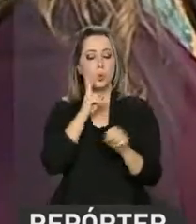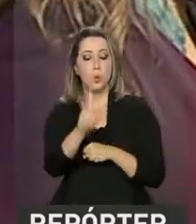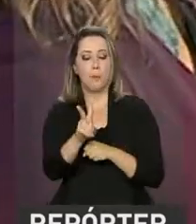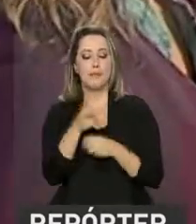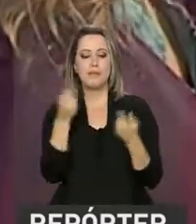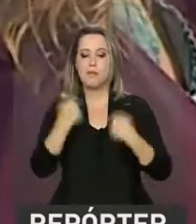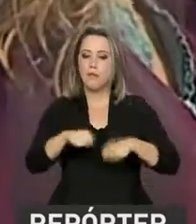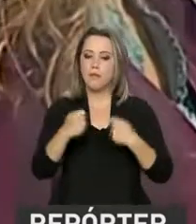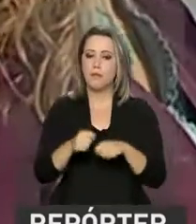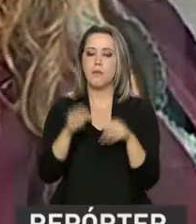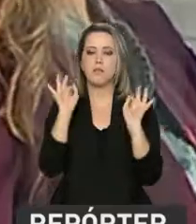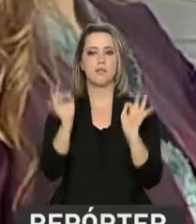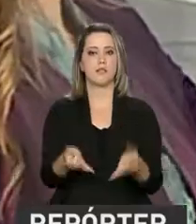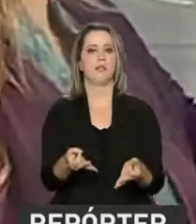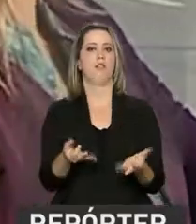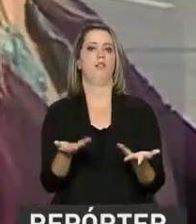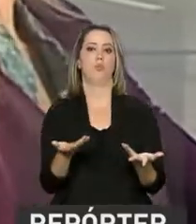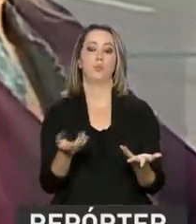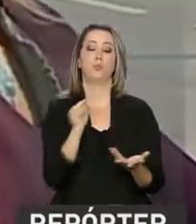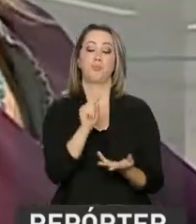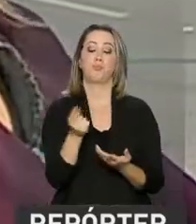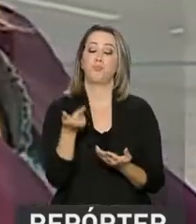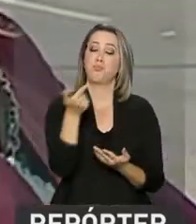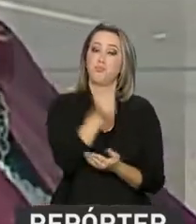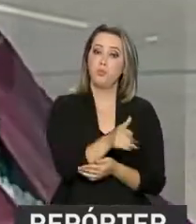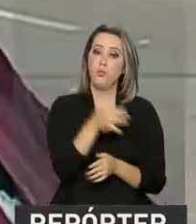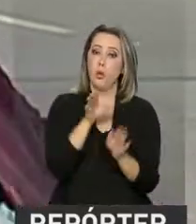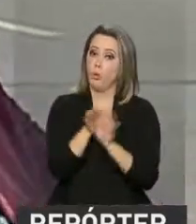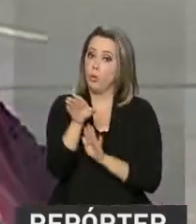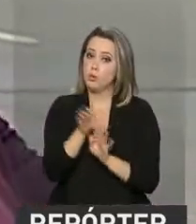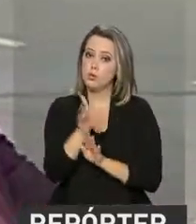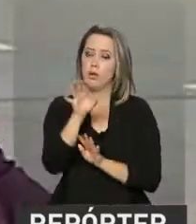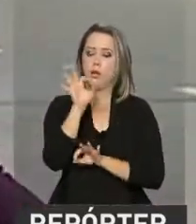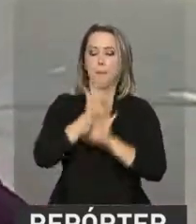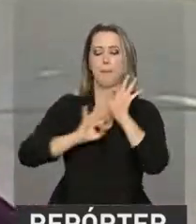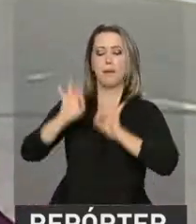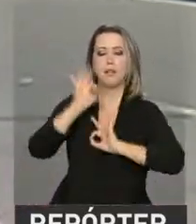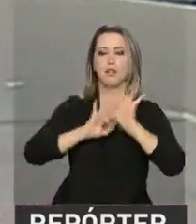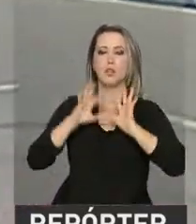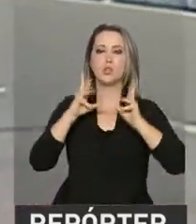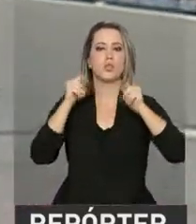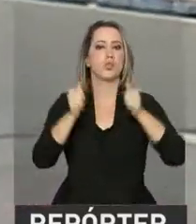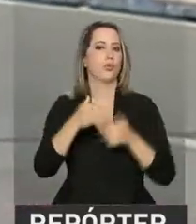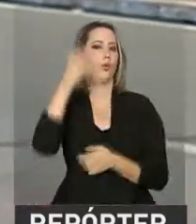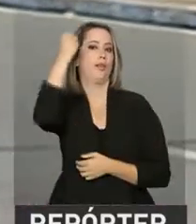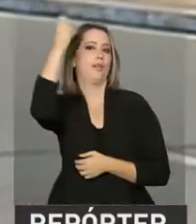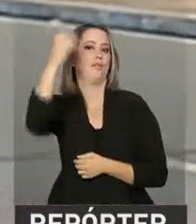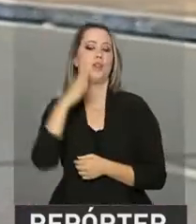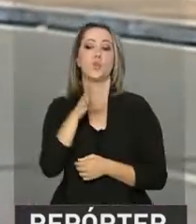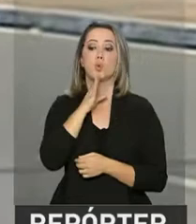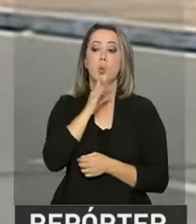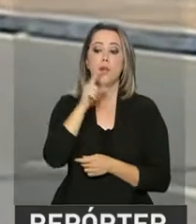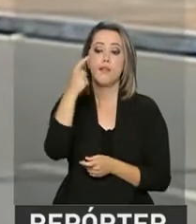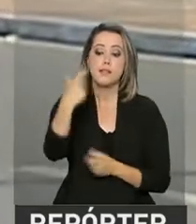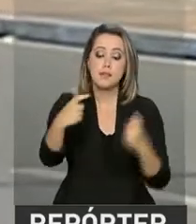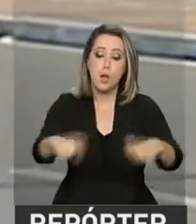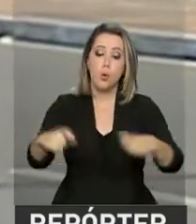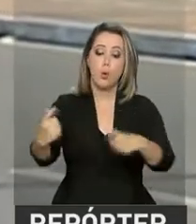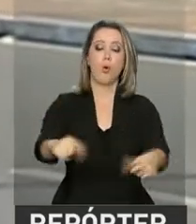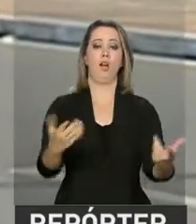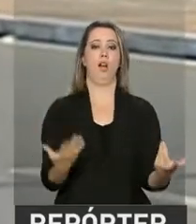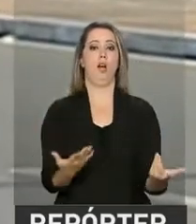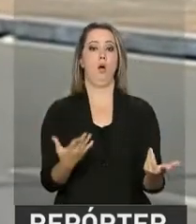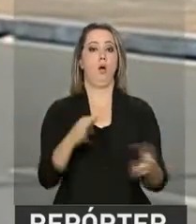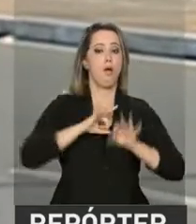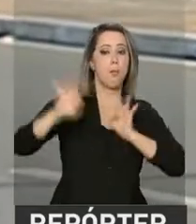uma manutenção preventiva, faça. Outra dica é planejar sua viagem. Veja o caminho, conheça o caminho, planeje